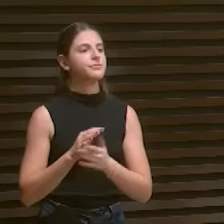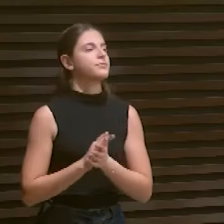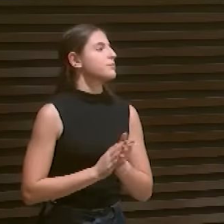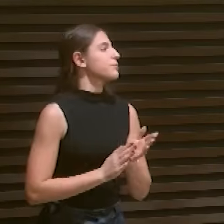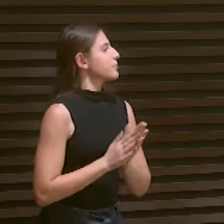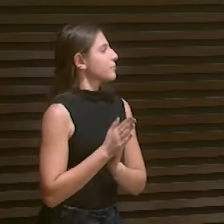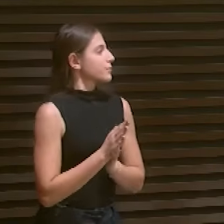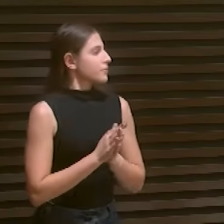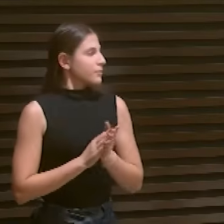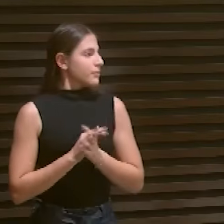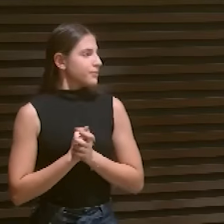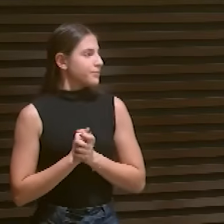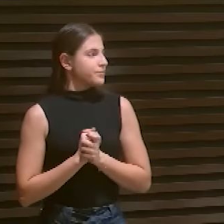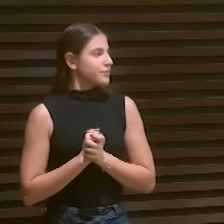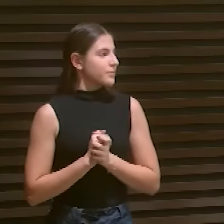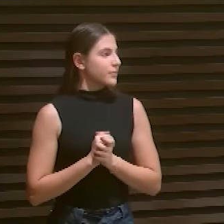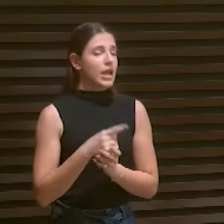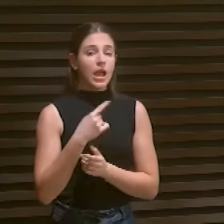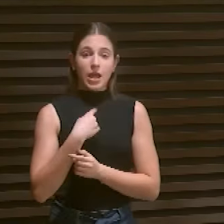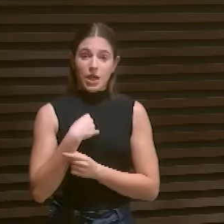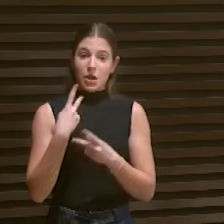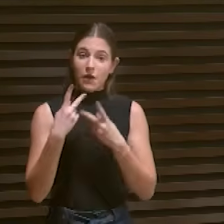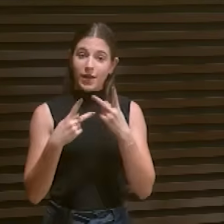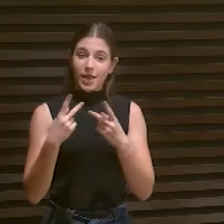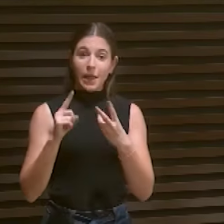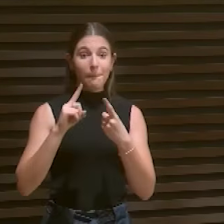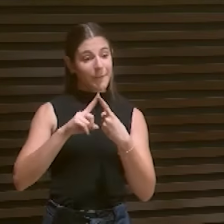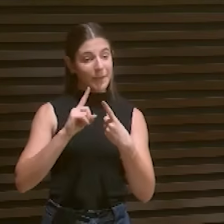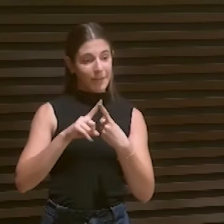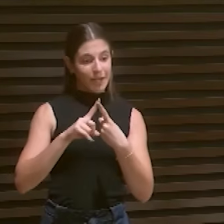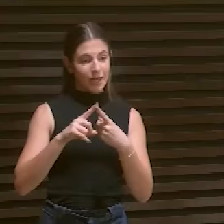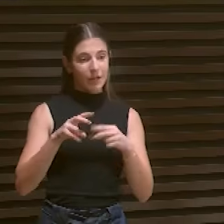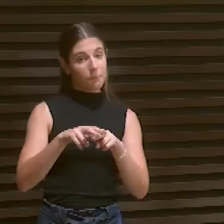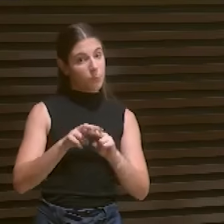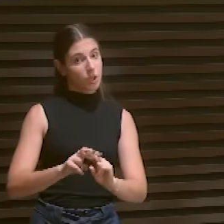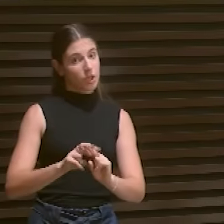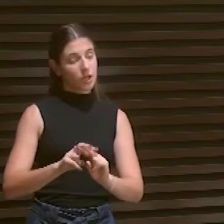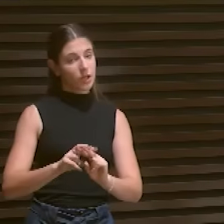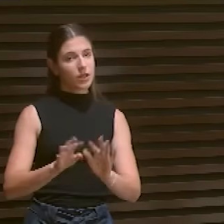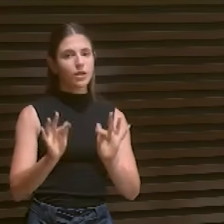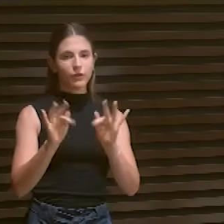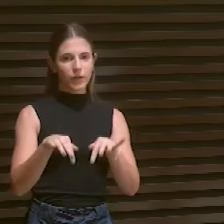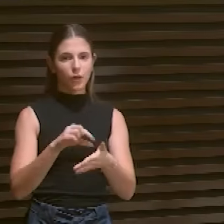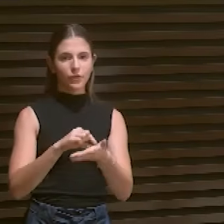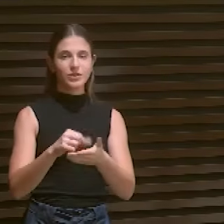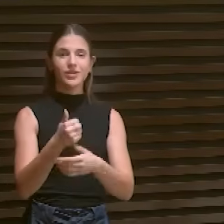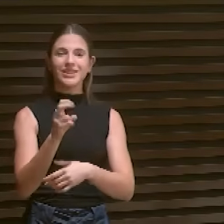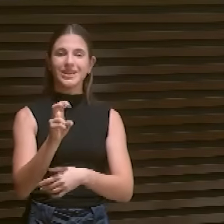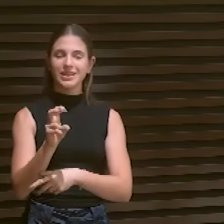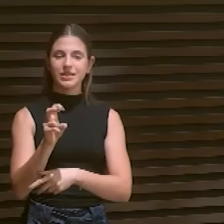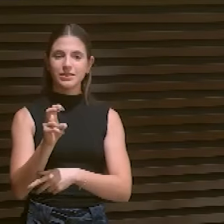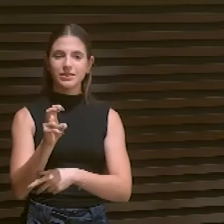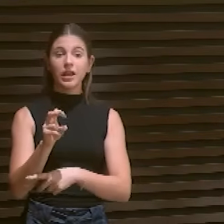Eu falei da primeira razão que nós não devemos amar o mundo, que está lá no final do versículo 15. E a segunda razão